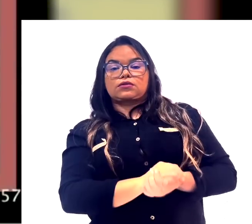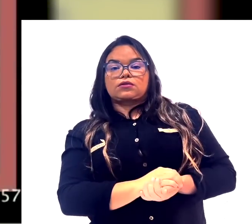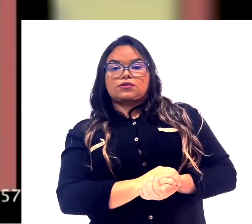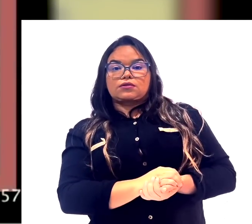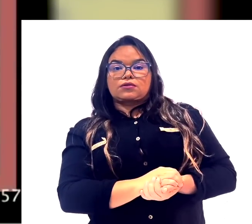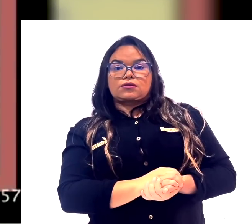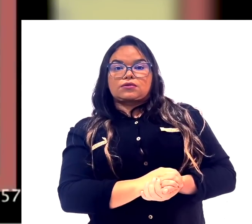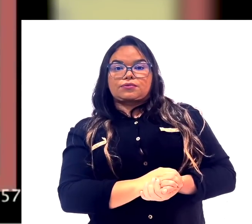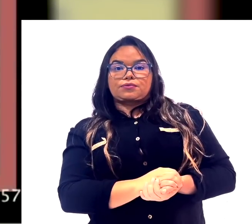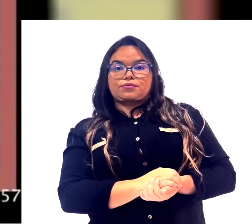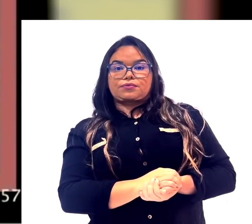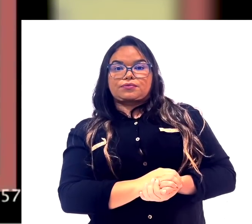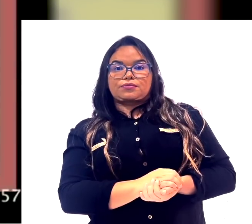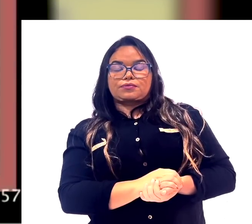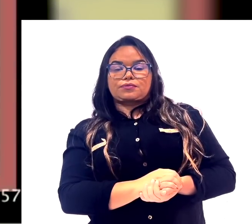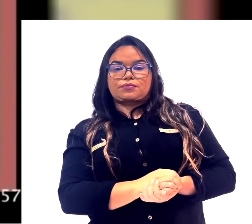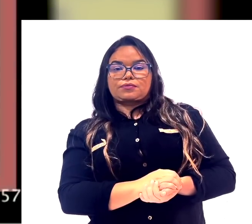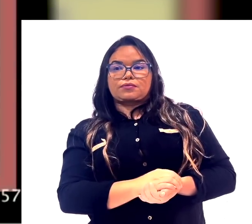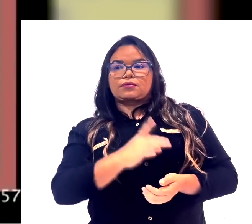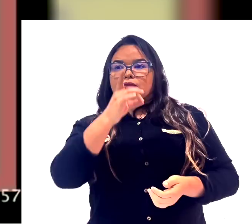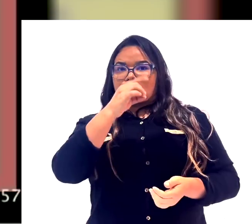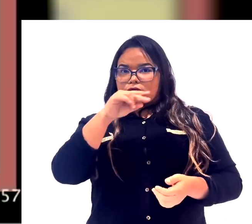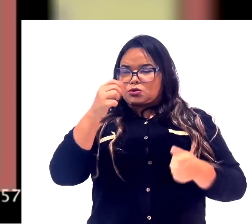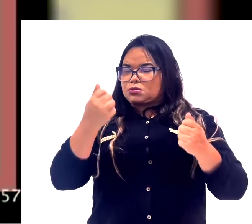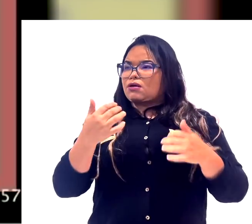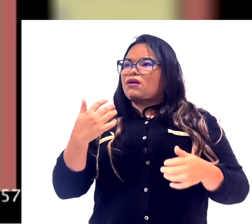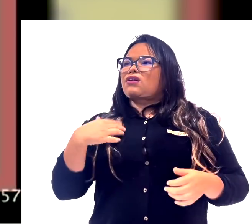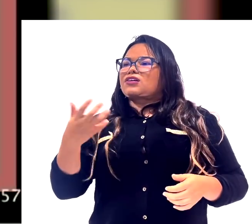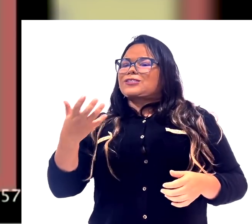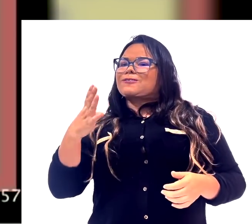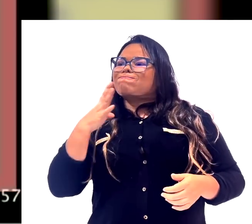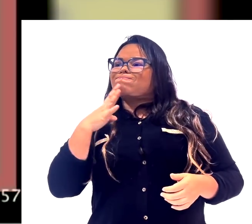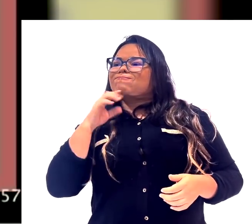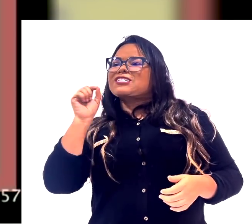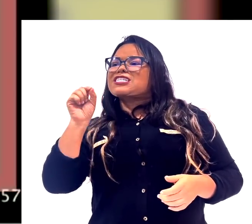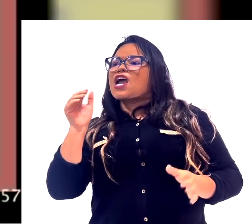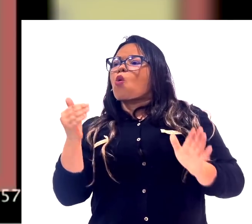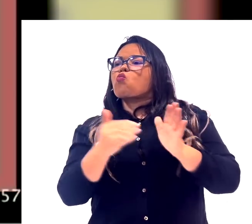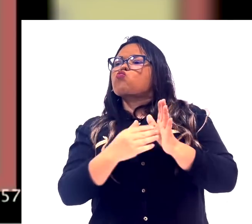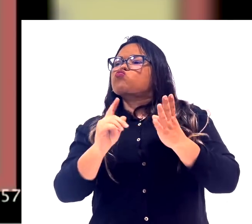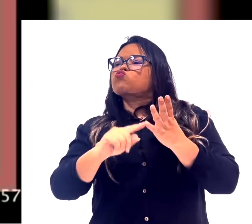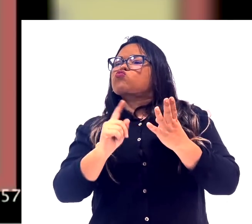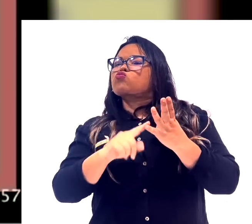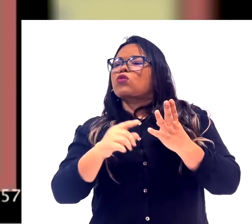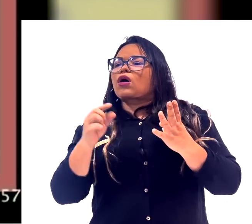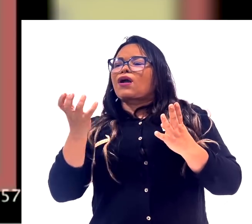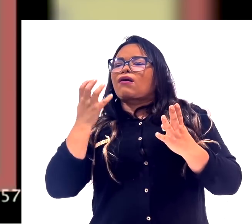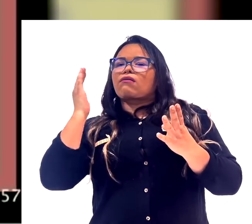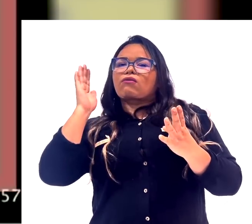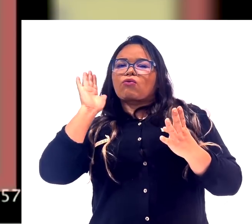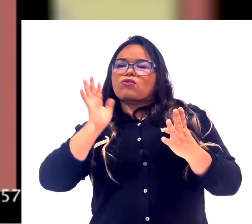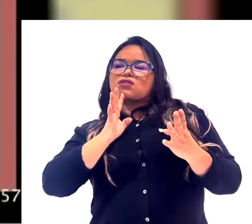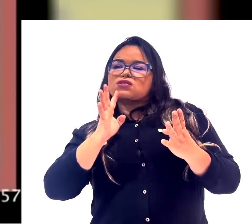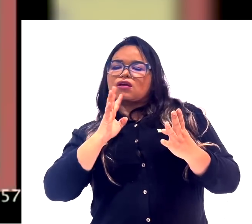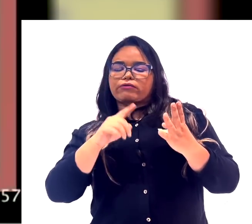Então tive desejo de conhecer a verdade acerca do quarto animal, que era diferente de todos os outros.